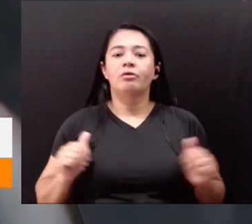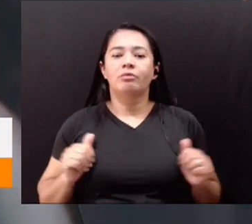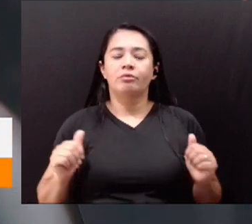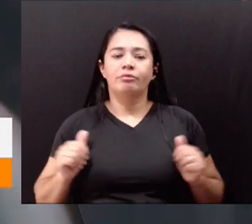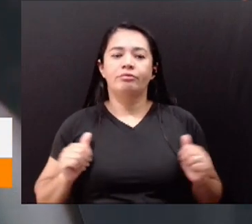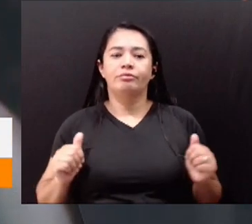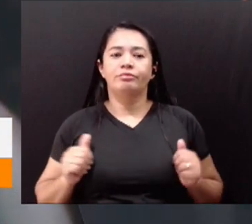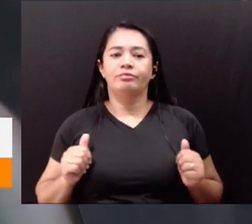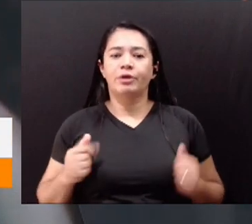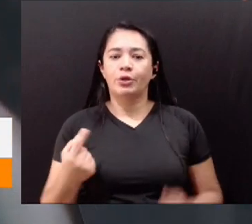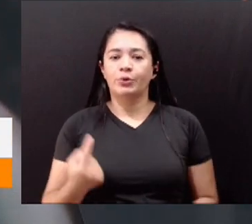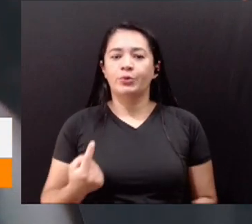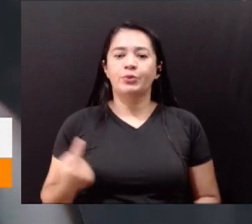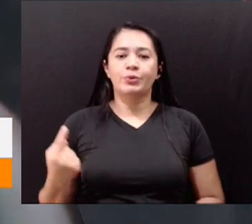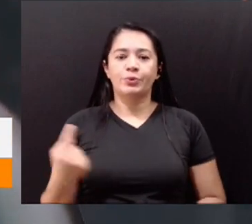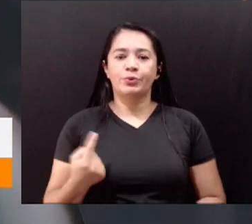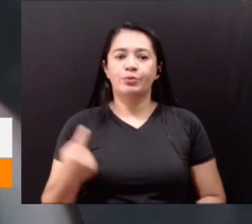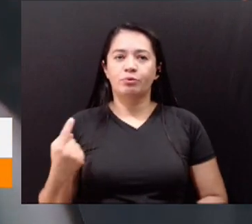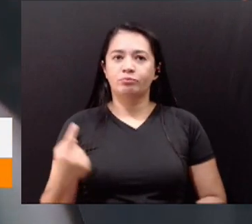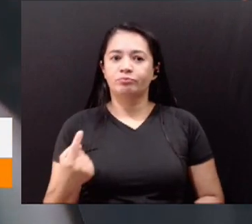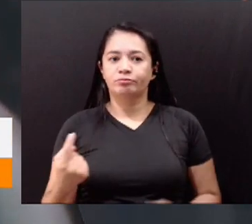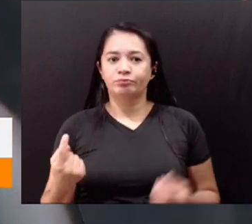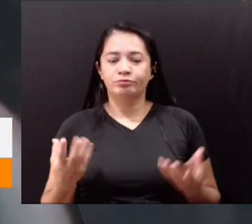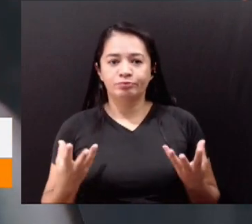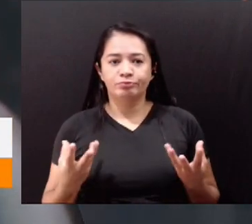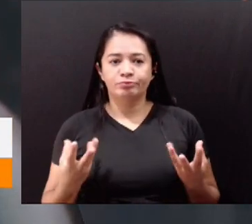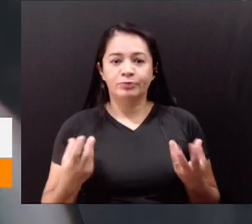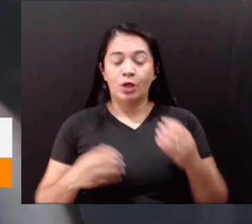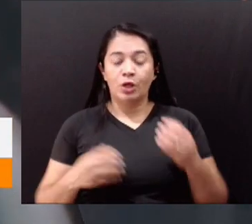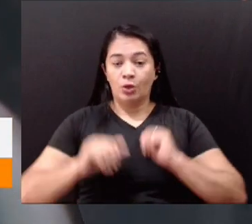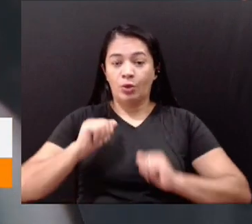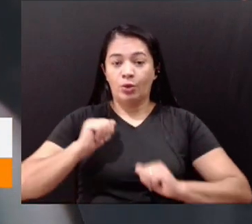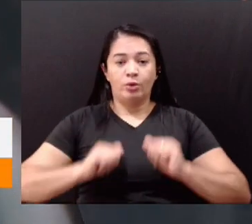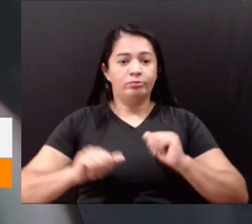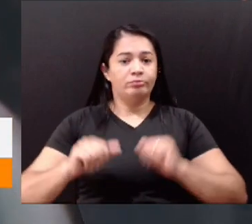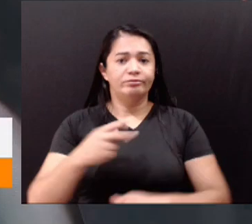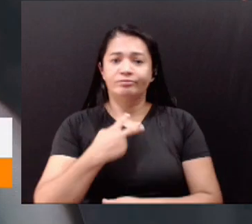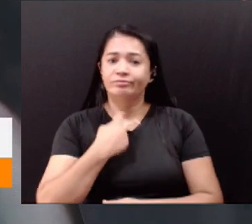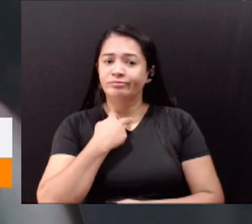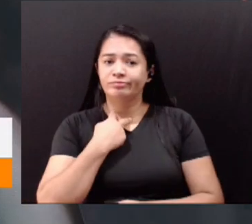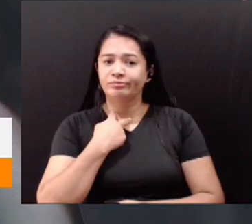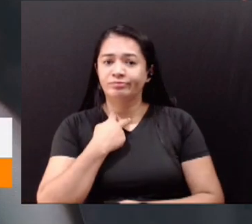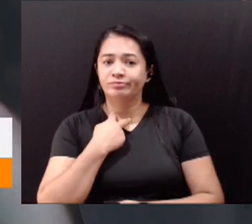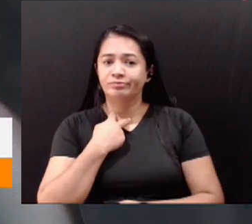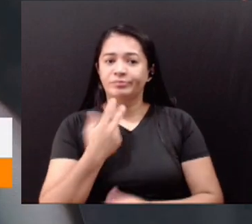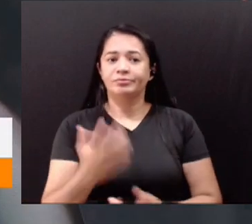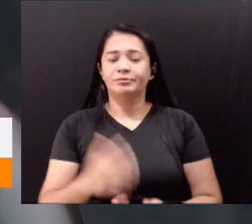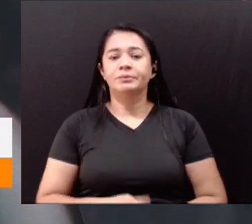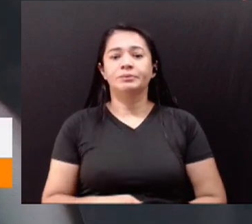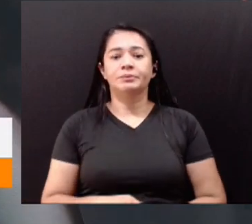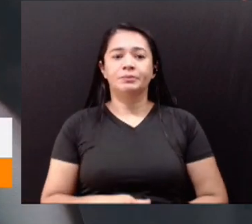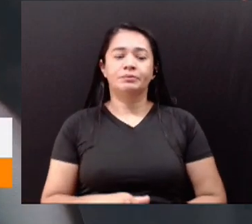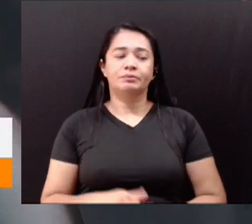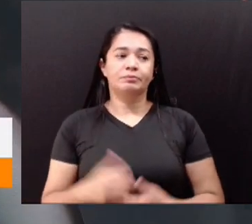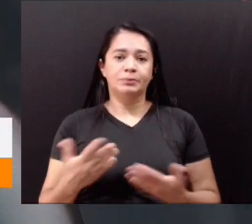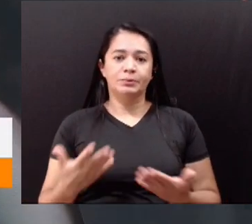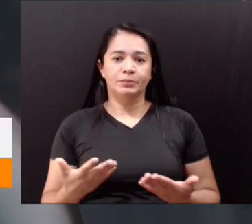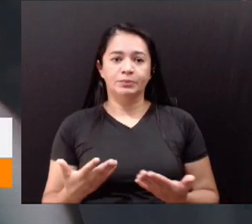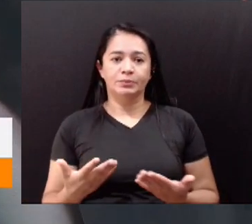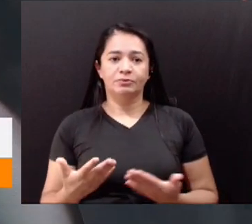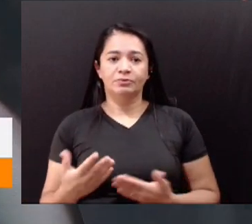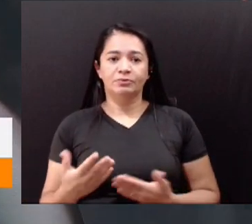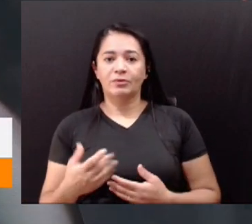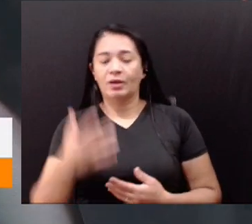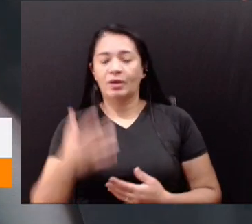isolamento, à ociosidade, ao sedentarismo, né? Então, alguém falou de uma